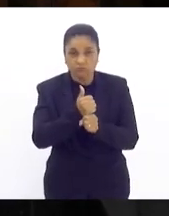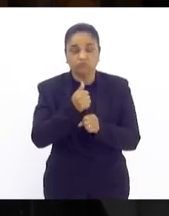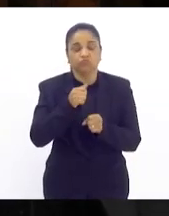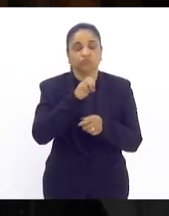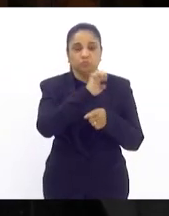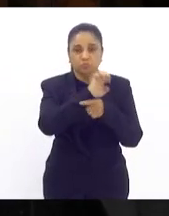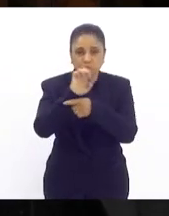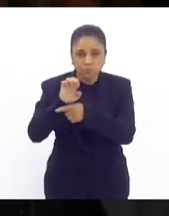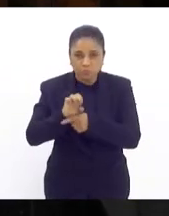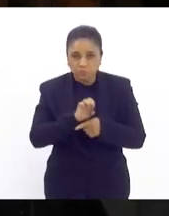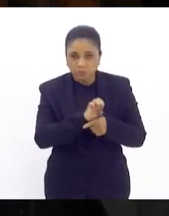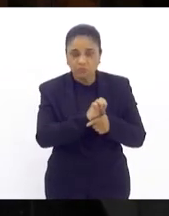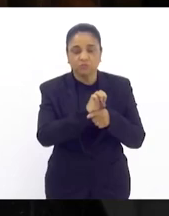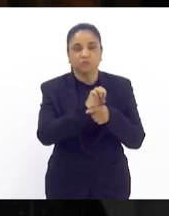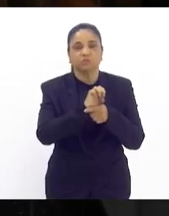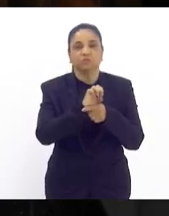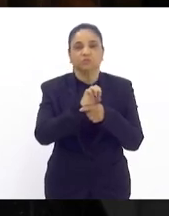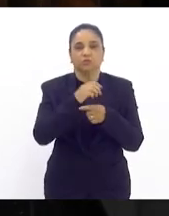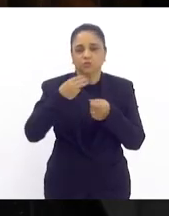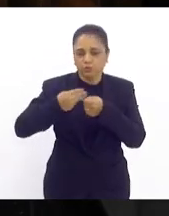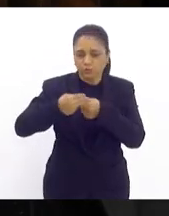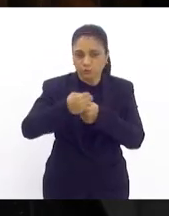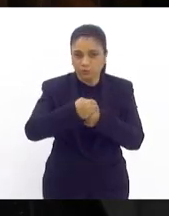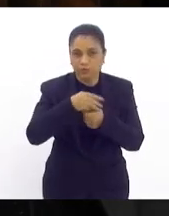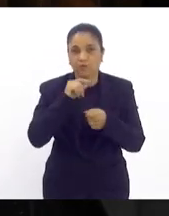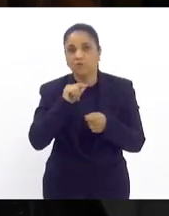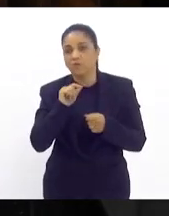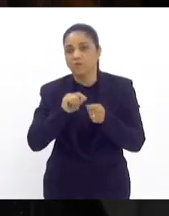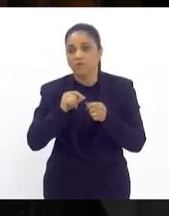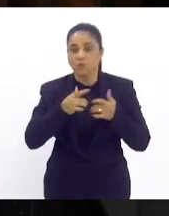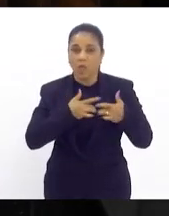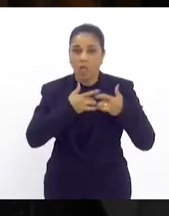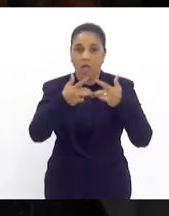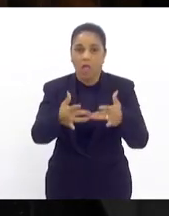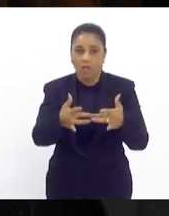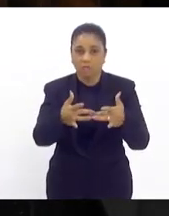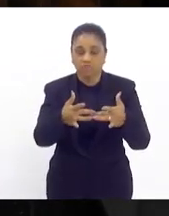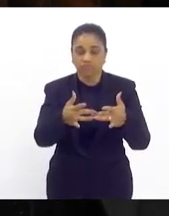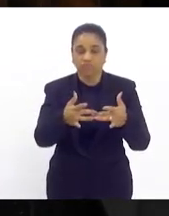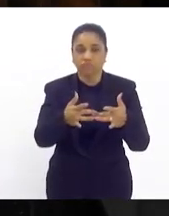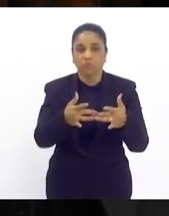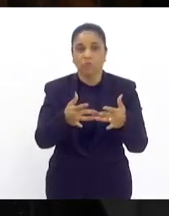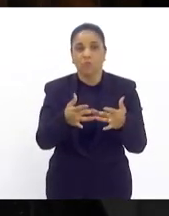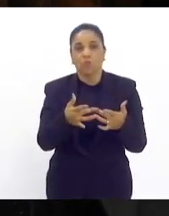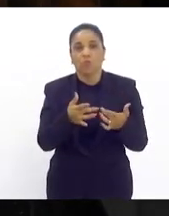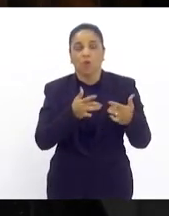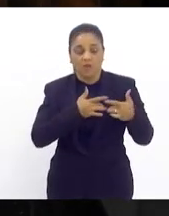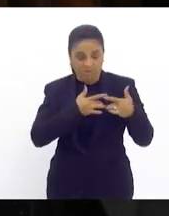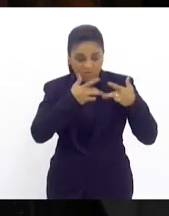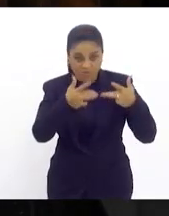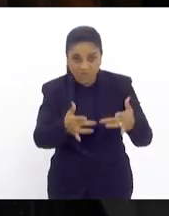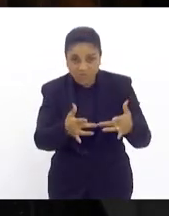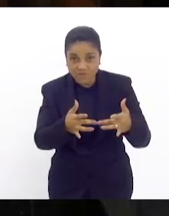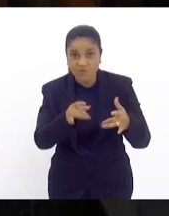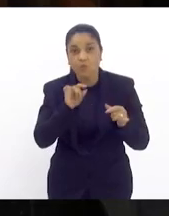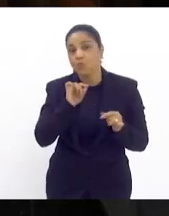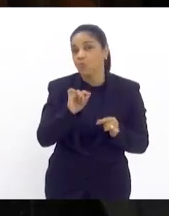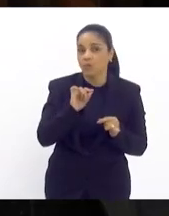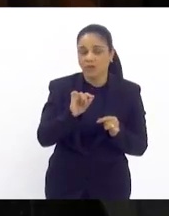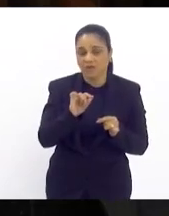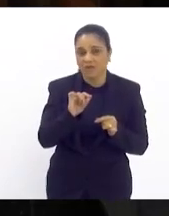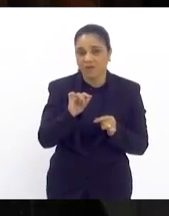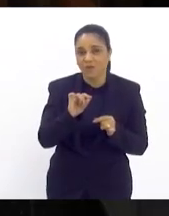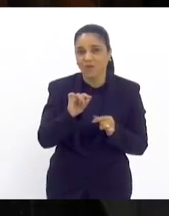Foi fazer caridade com o chapéu alheio é como eu chegasse aqui para